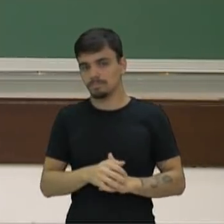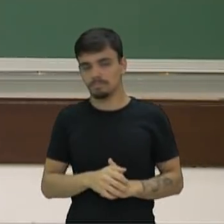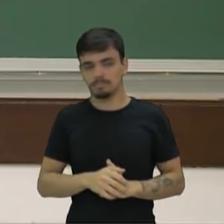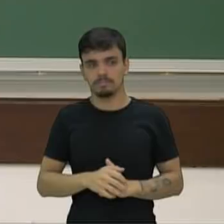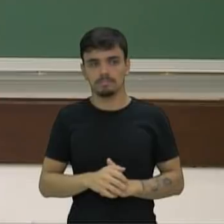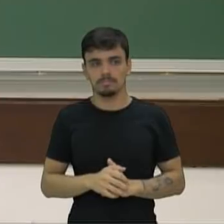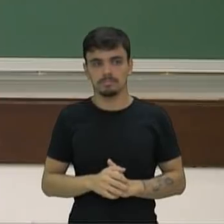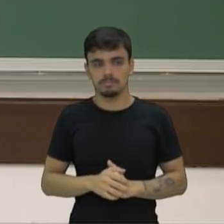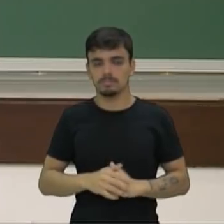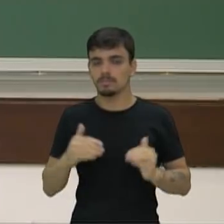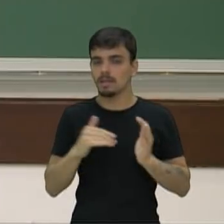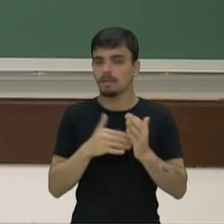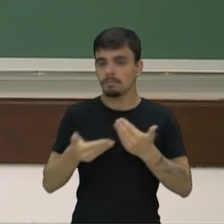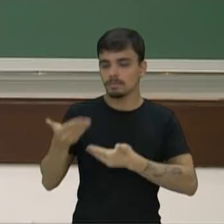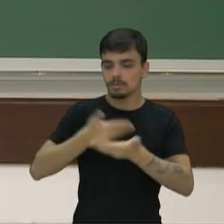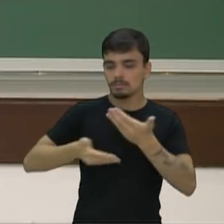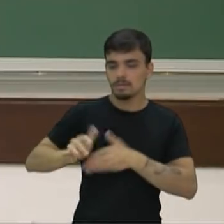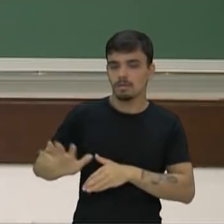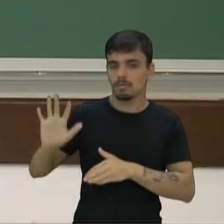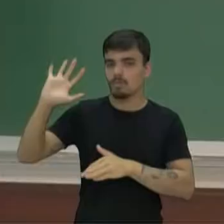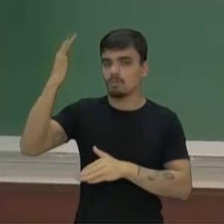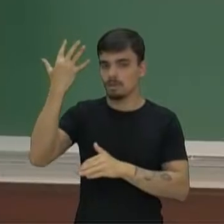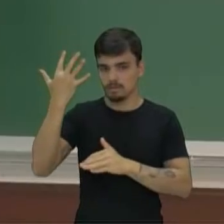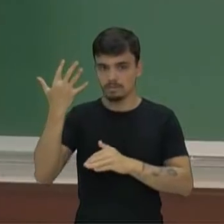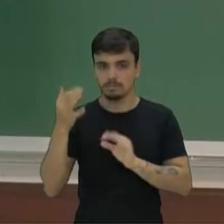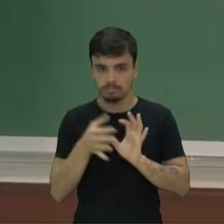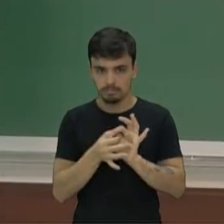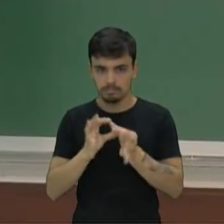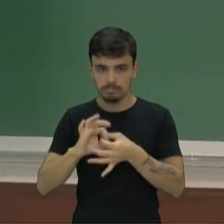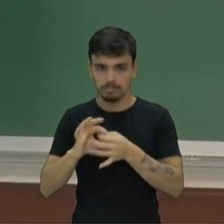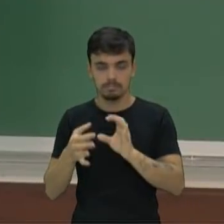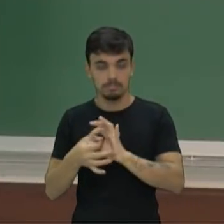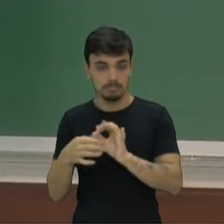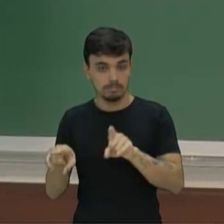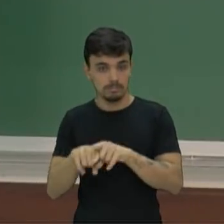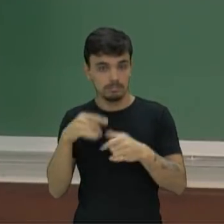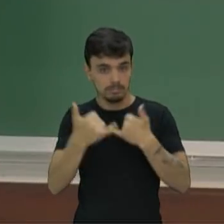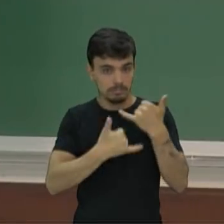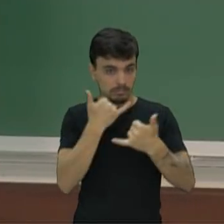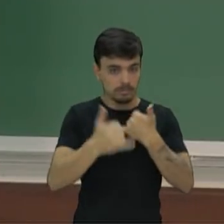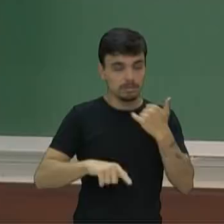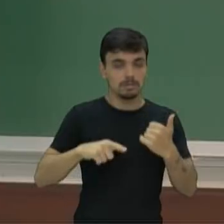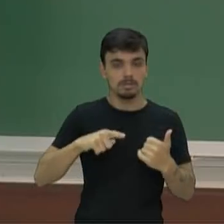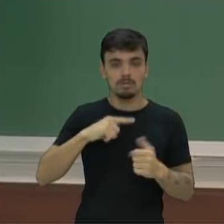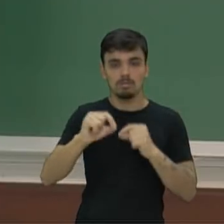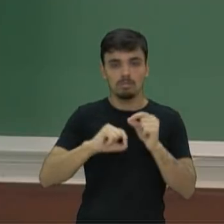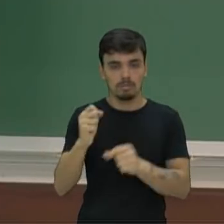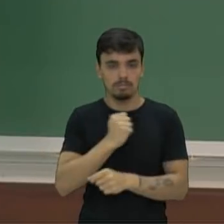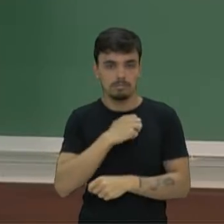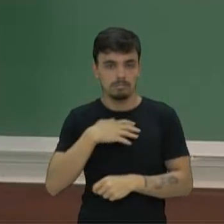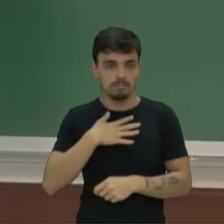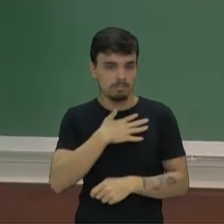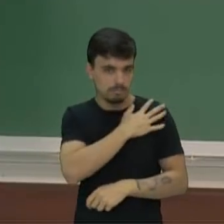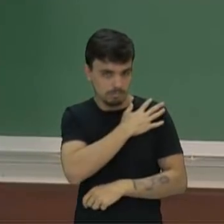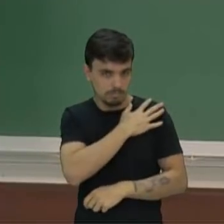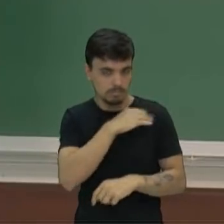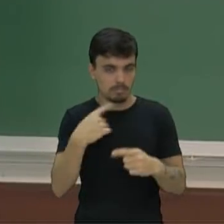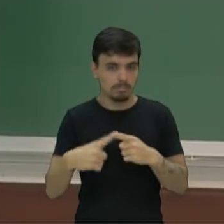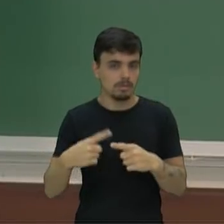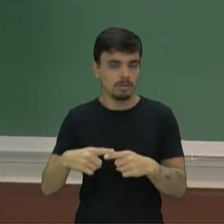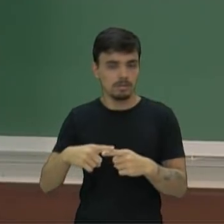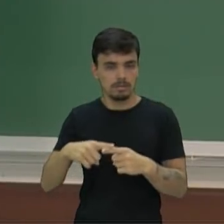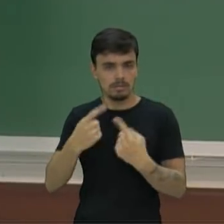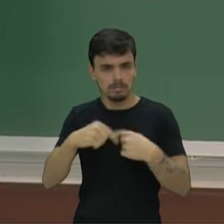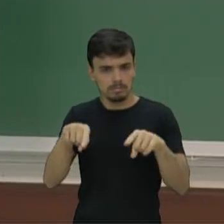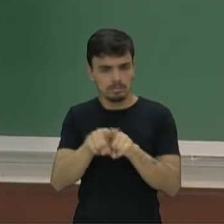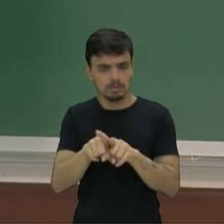a fim de participar daquele grande acontecimento. Era um grande acontecimento. Os Jogos Olímpicos tinham um perfil militar aristocrático, porque repetiam